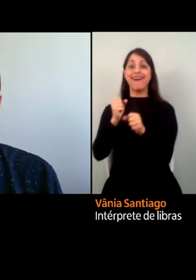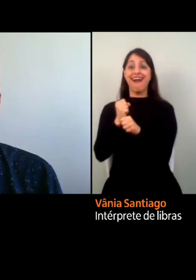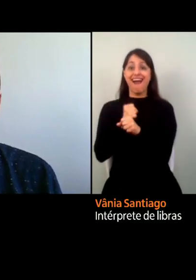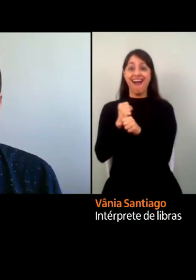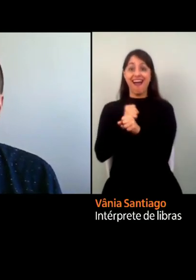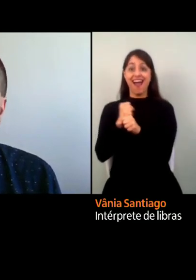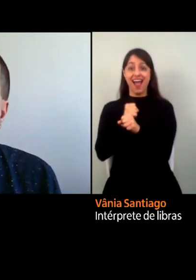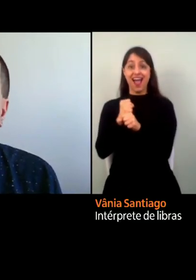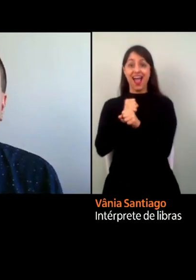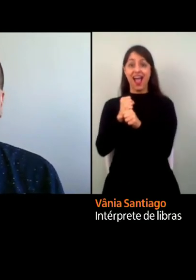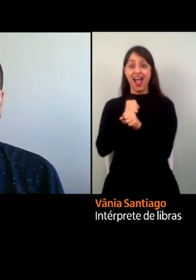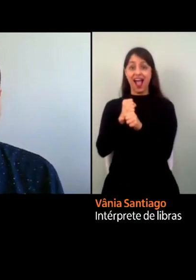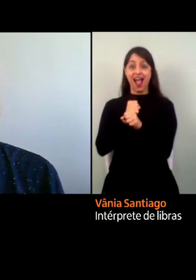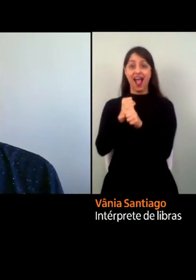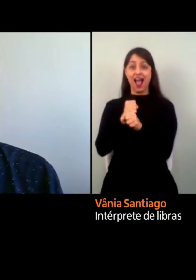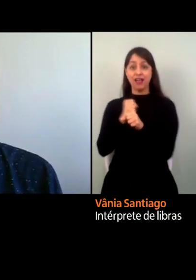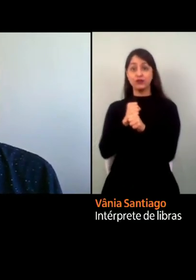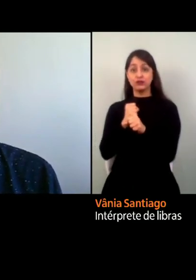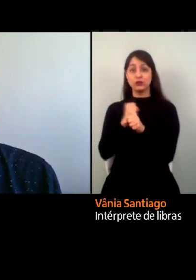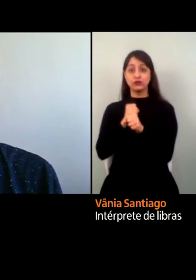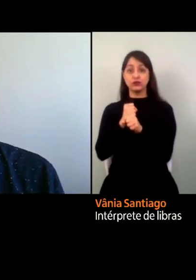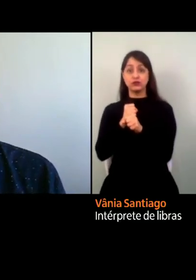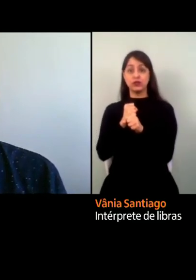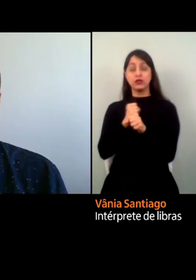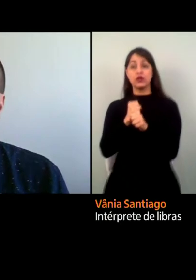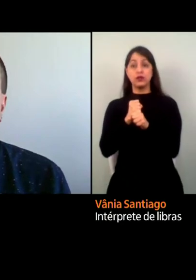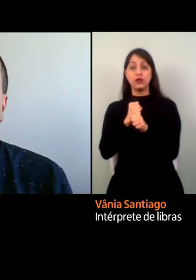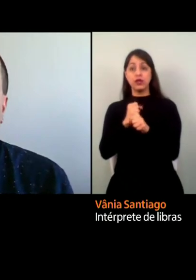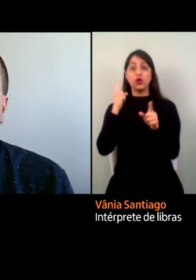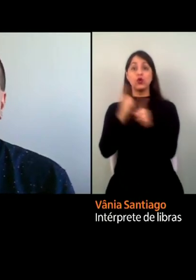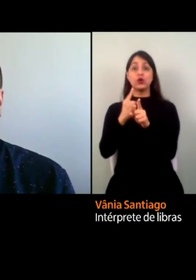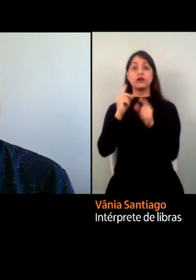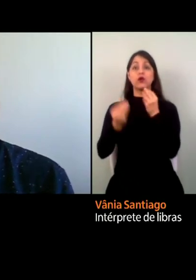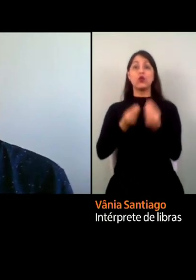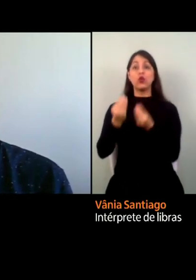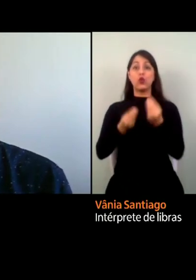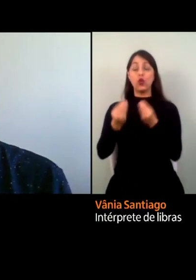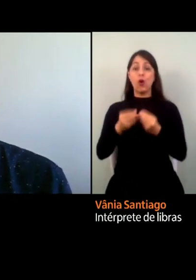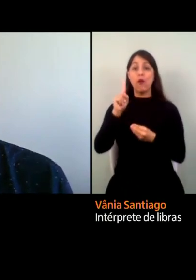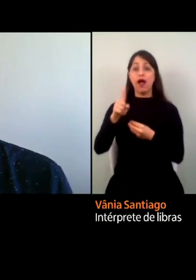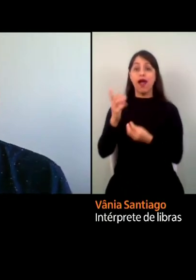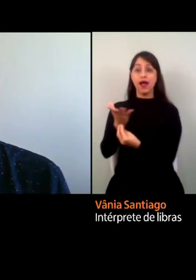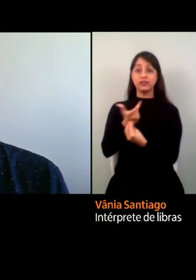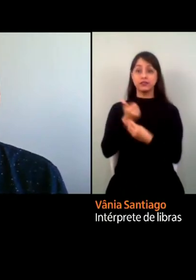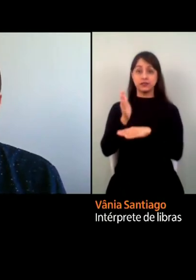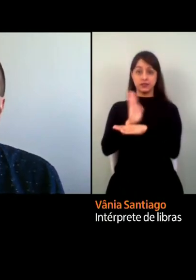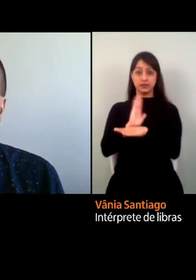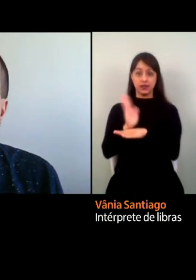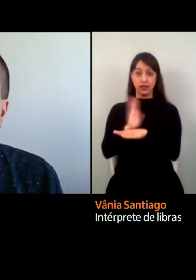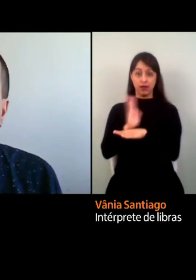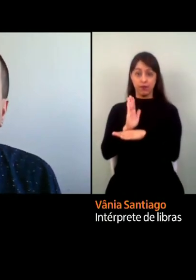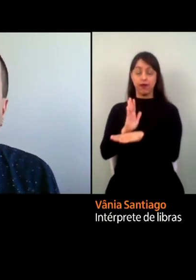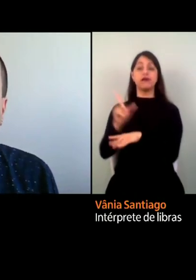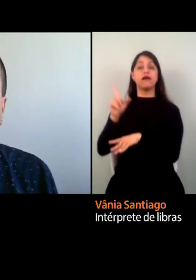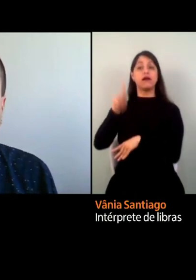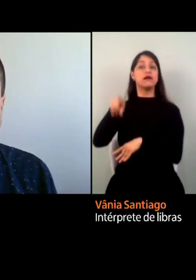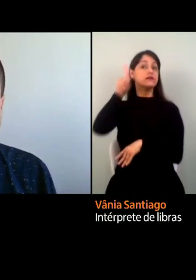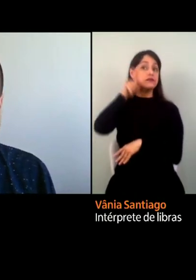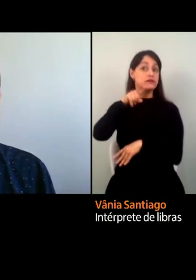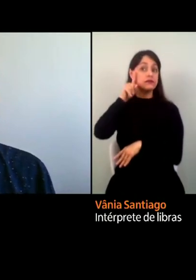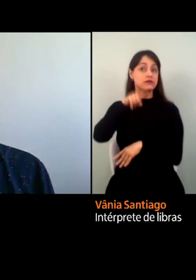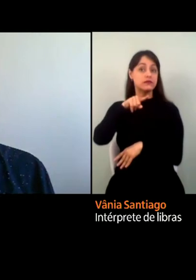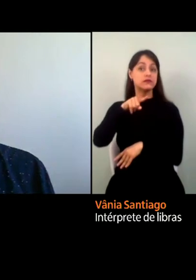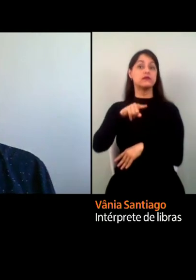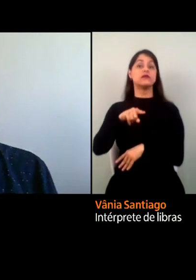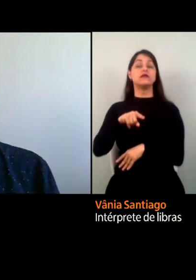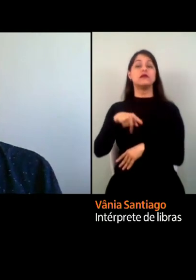principais artistas do cinema de found footage, o norte-americano Ken Jacobs, nascido em